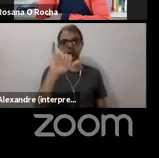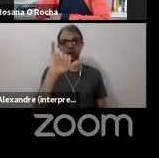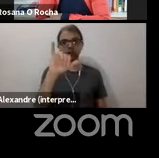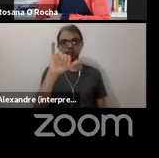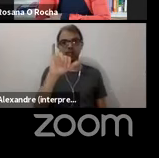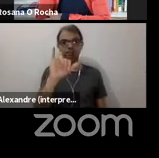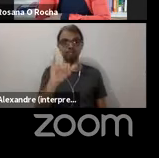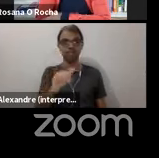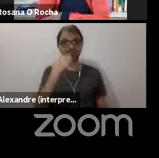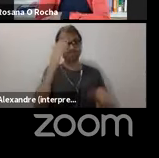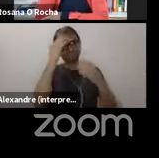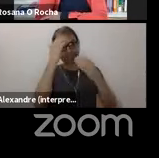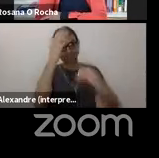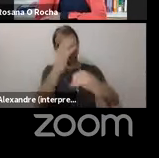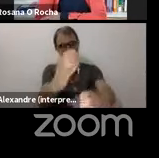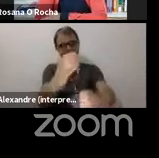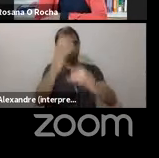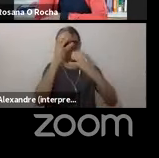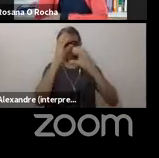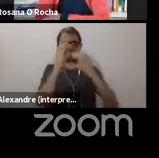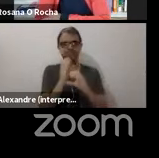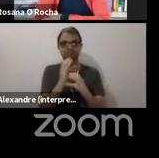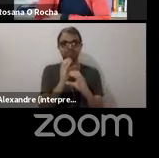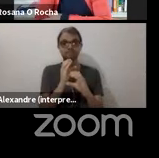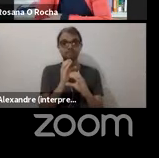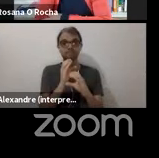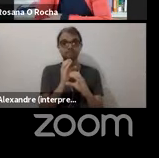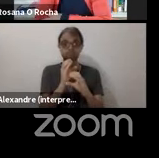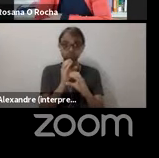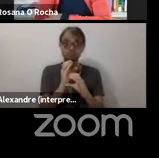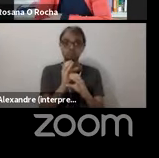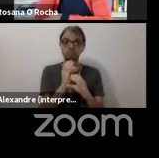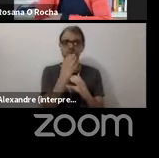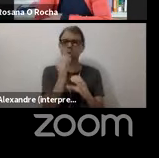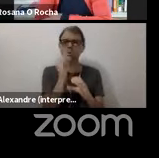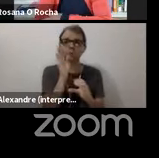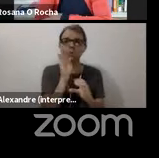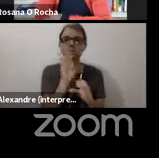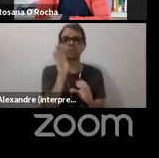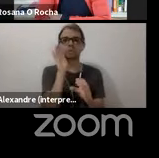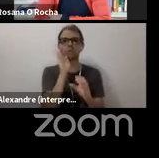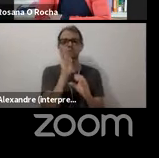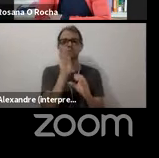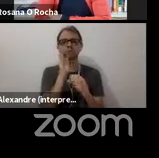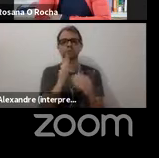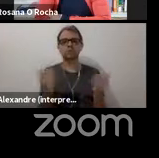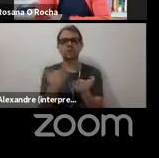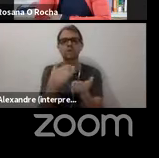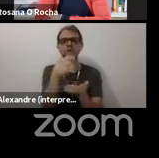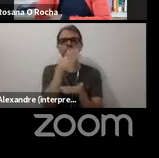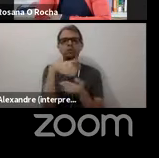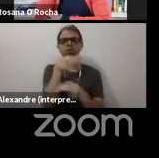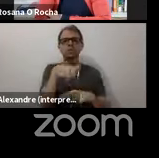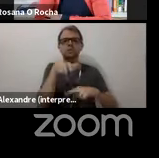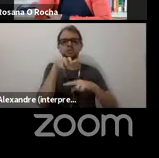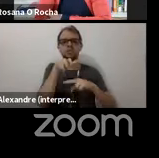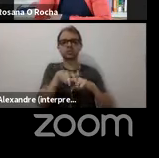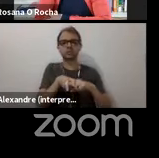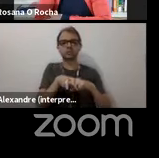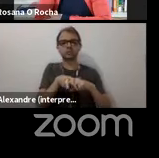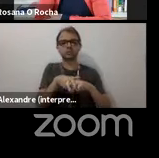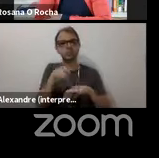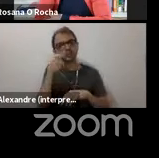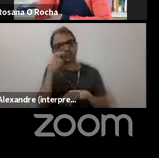Obrigada, Lu, obrigada. Gente, muito legal. A gente está aqui hoje para um tema super importante